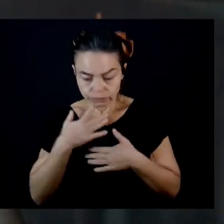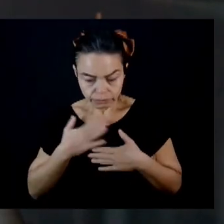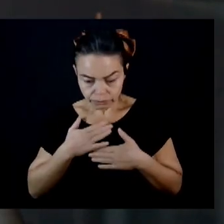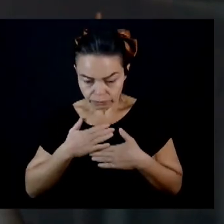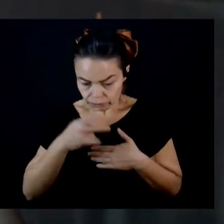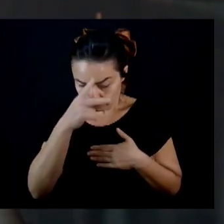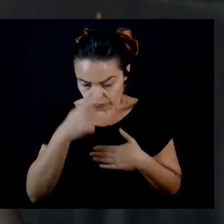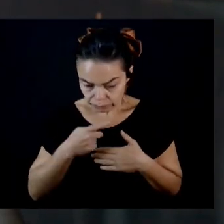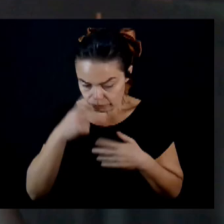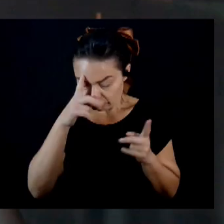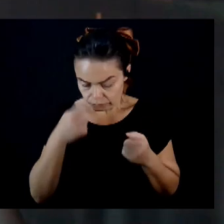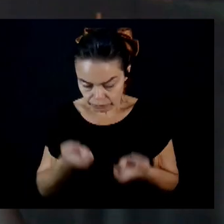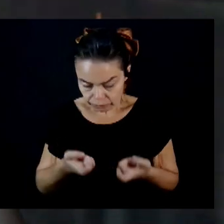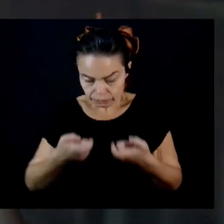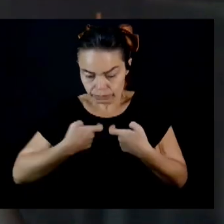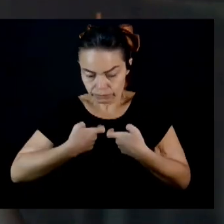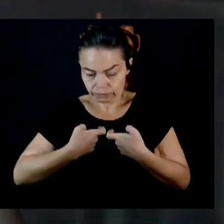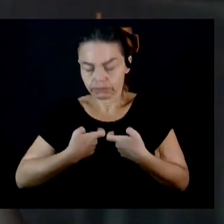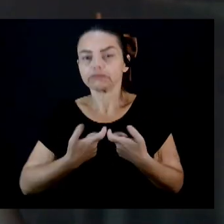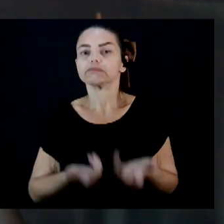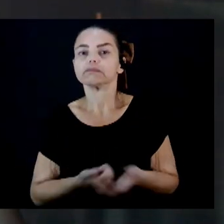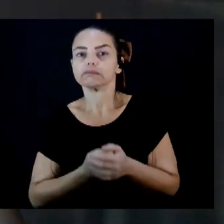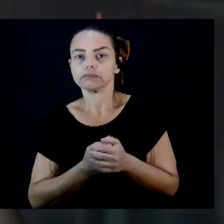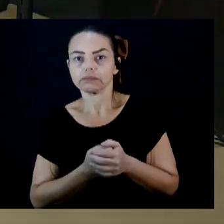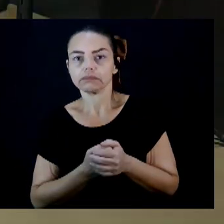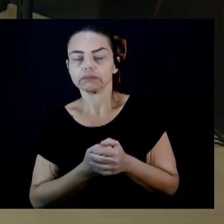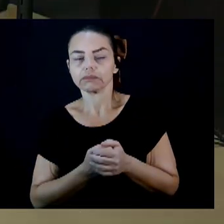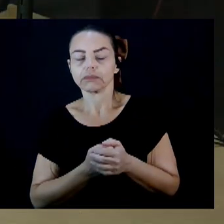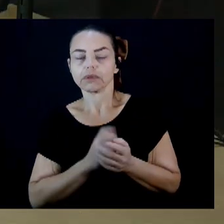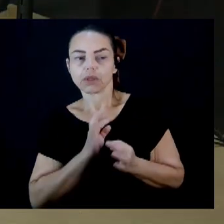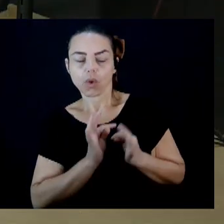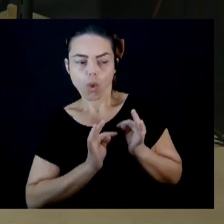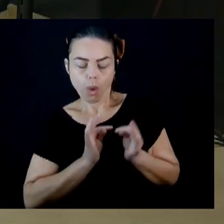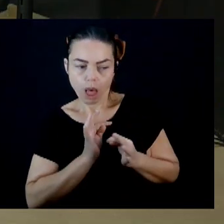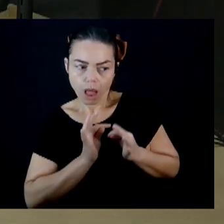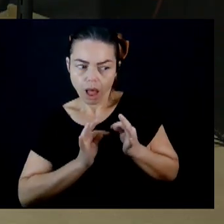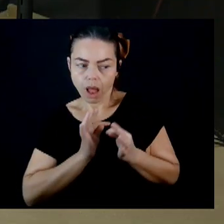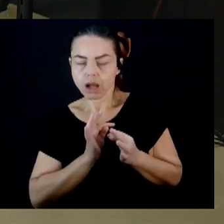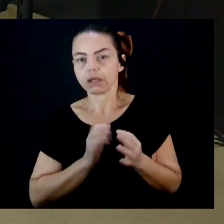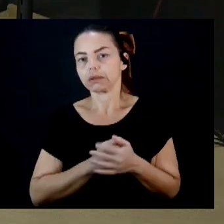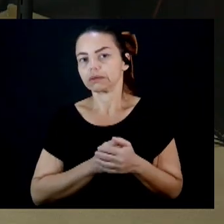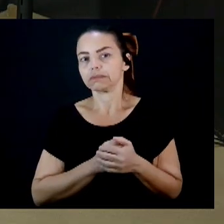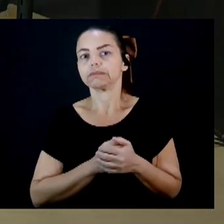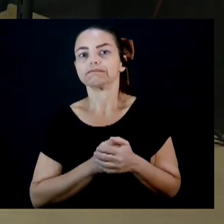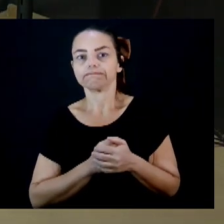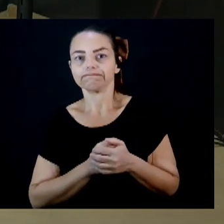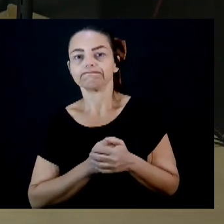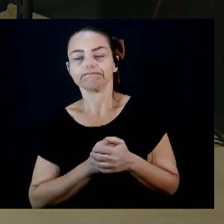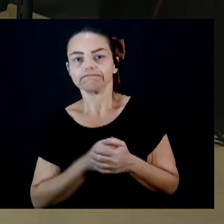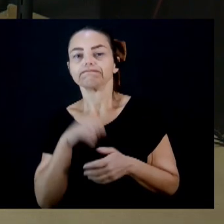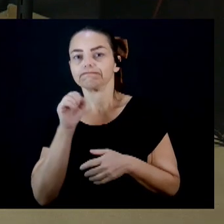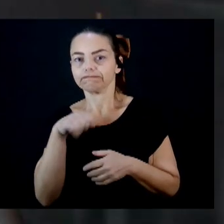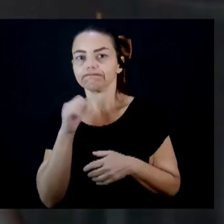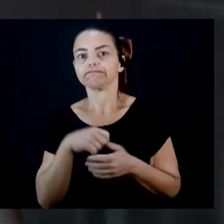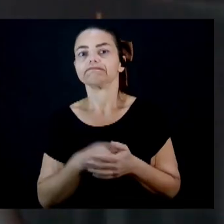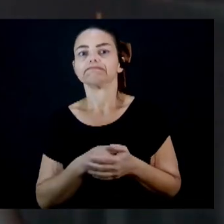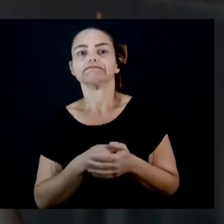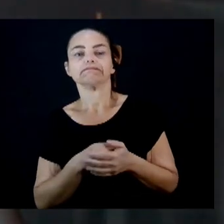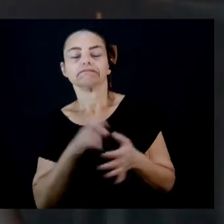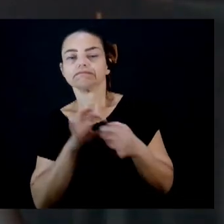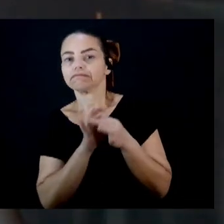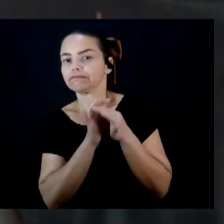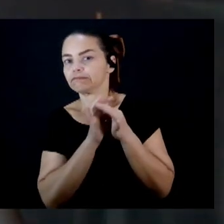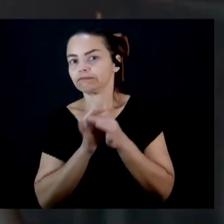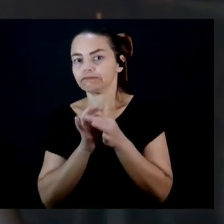sexualidade ali mais erótica. Entendi. Então, é sim um grande compilado de tudo, não dá para a gente